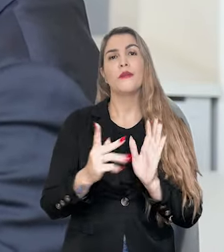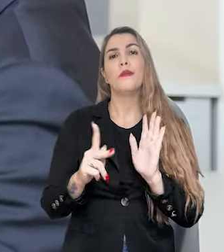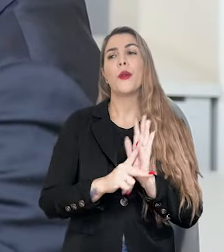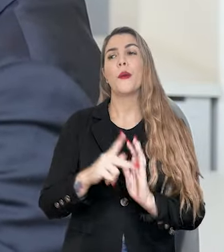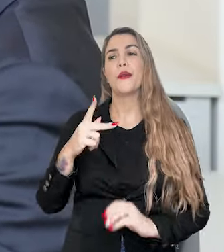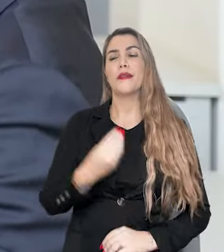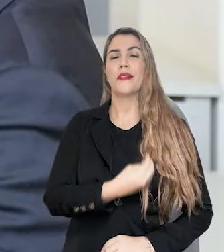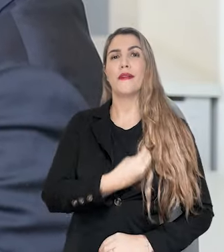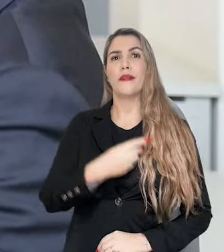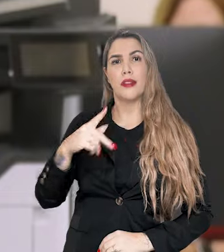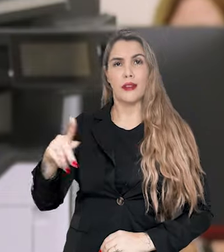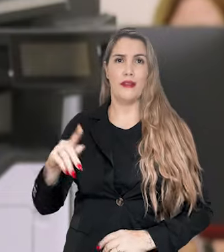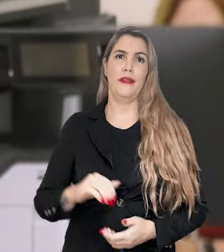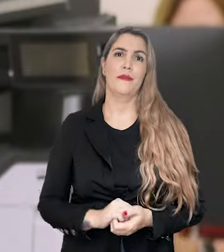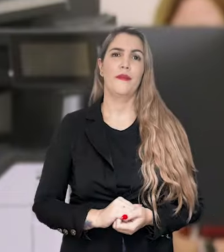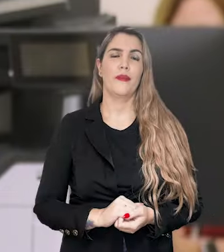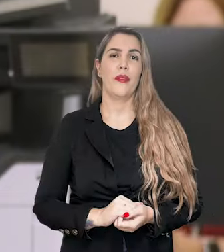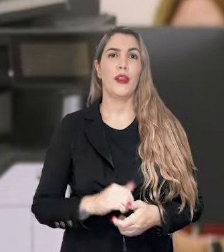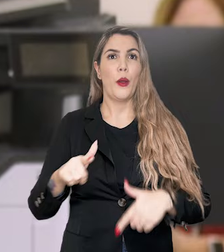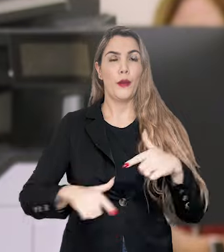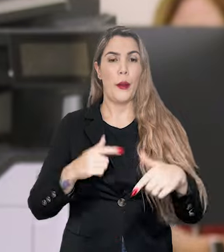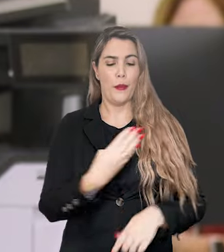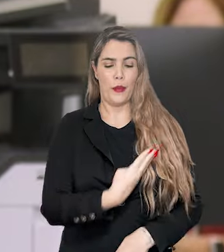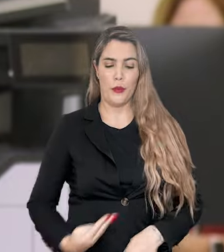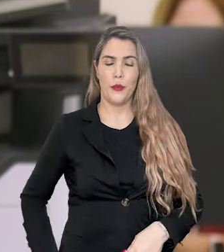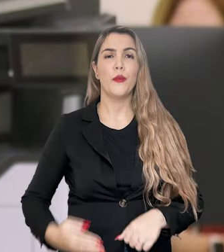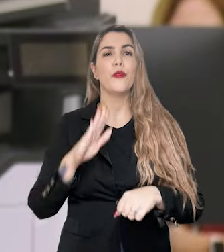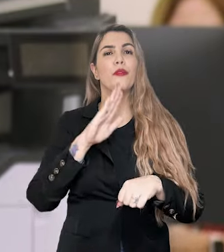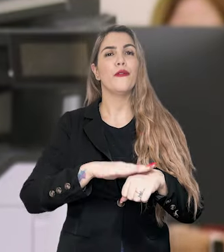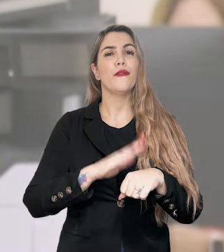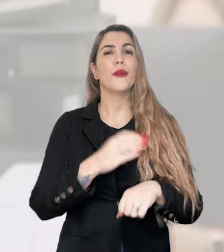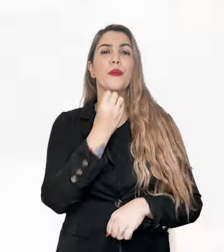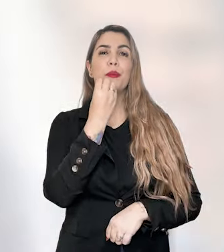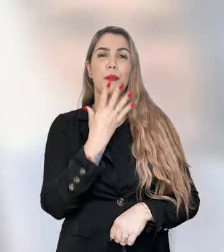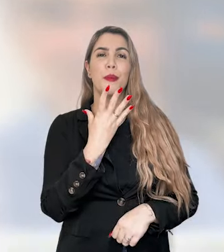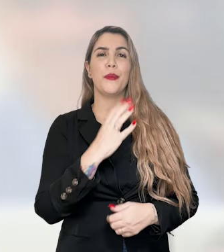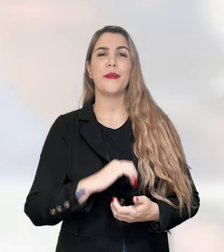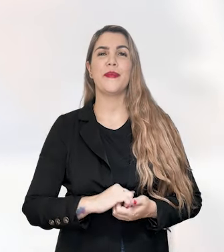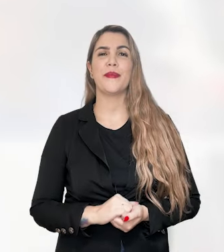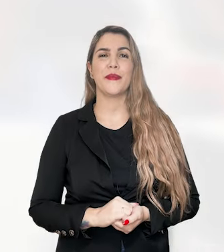parte, aquela pessoa, o processo da vida dela é a concretização da prestação do serviço público.